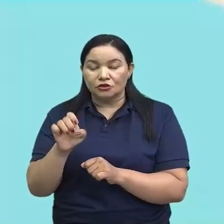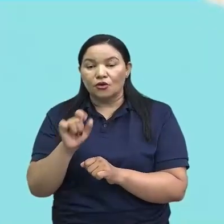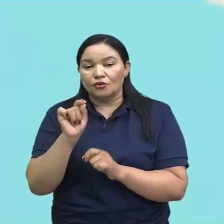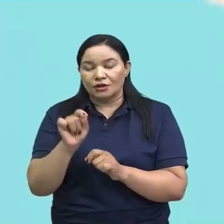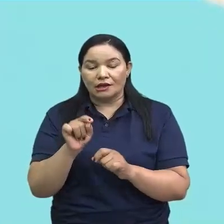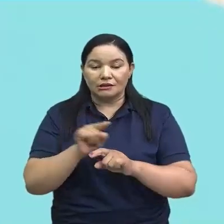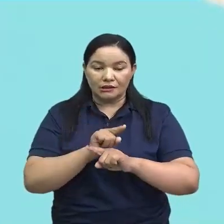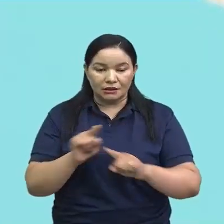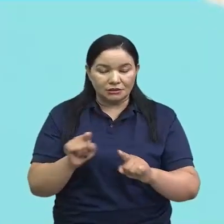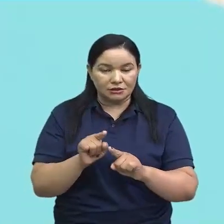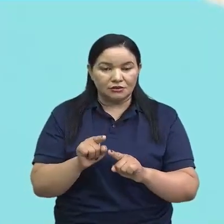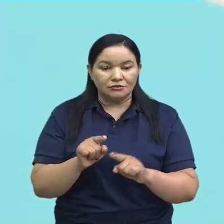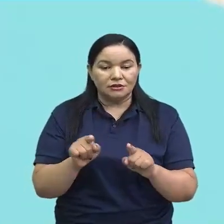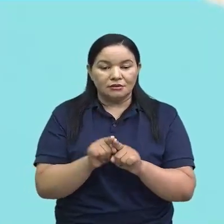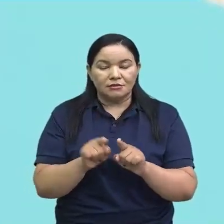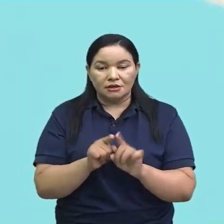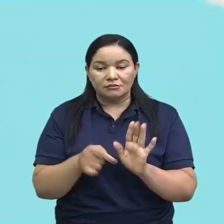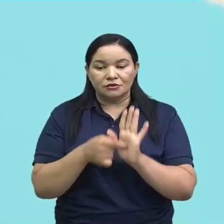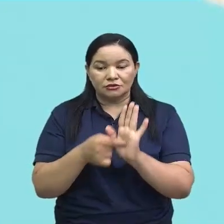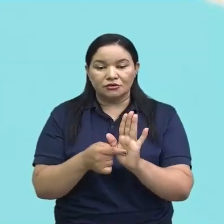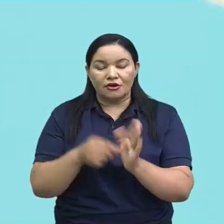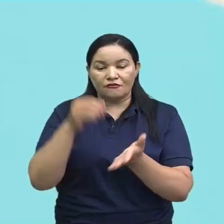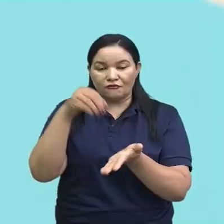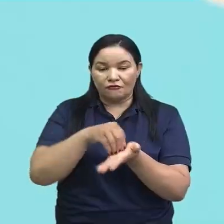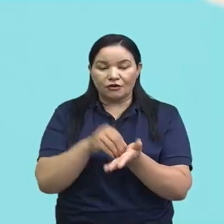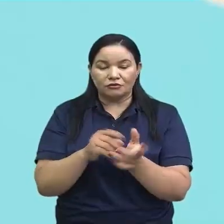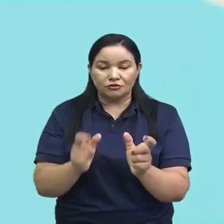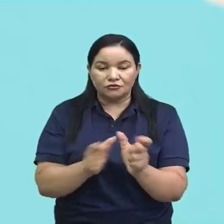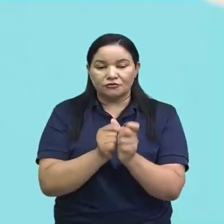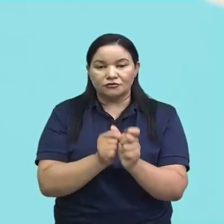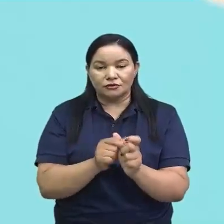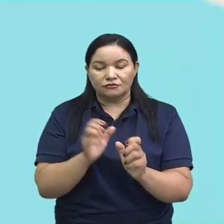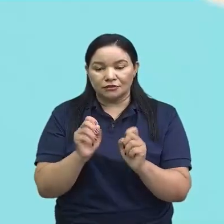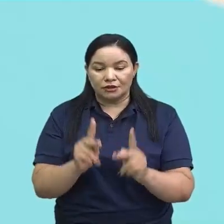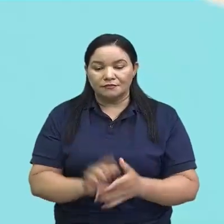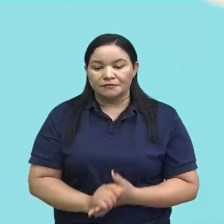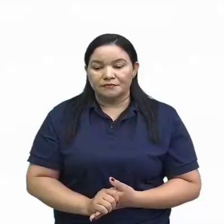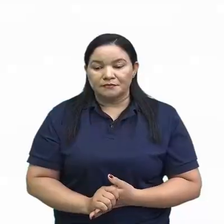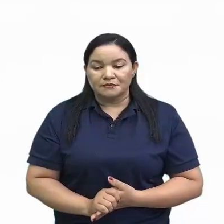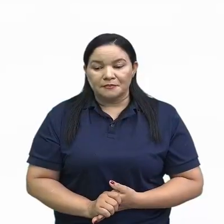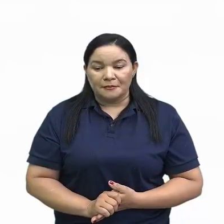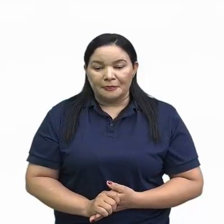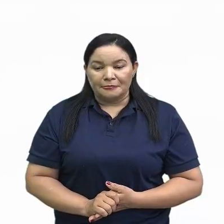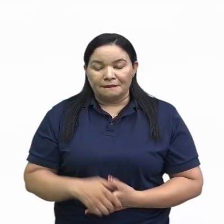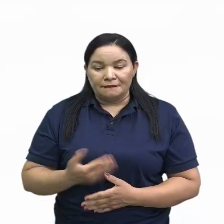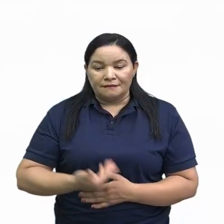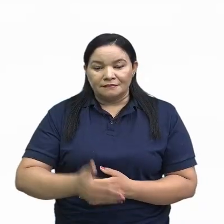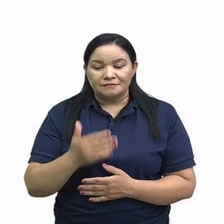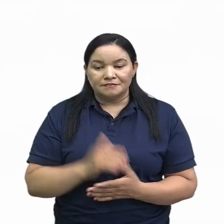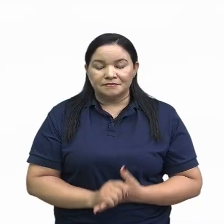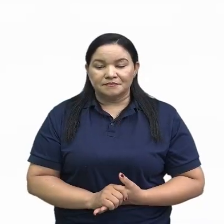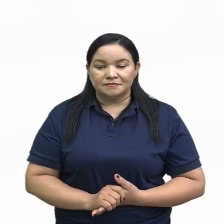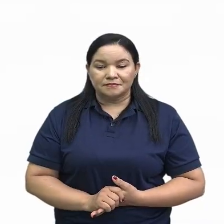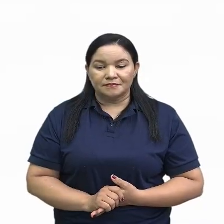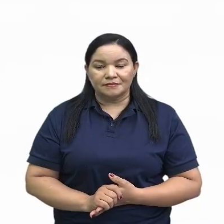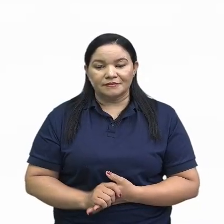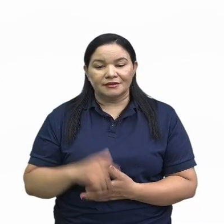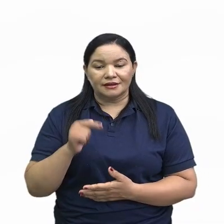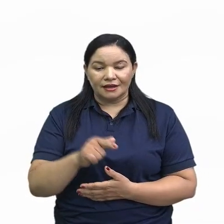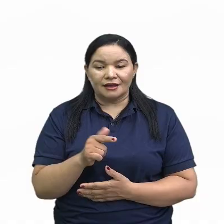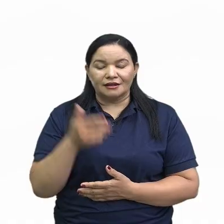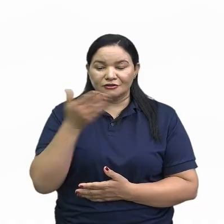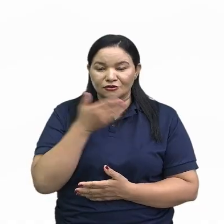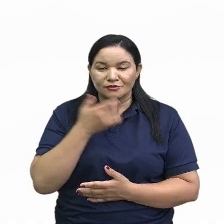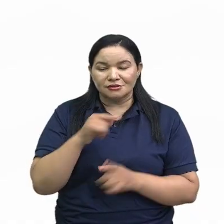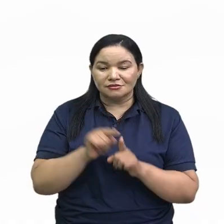negação e evidencia a falta de conjunção. Ok? Vamos seguir? Então, com o nosso texto. Ela é